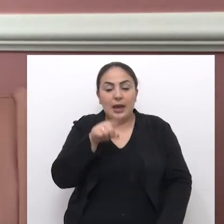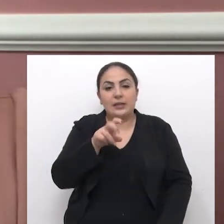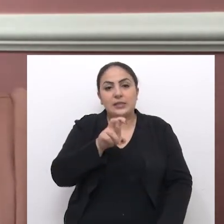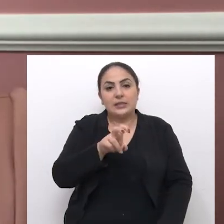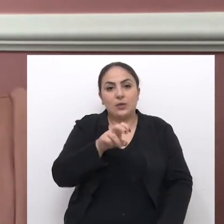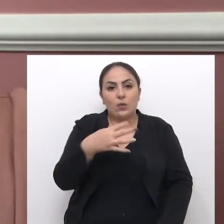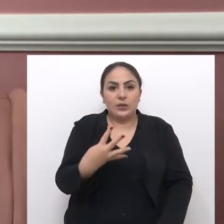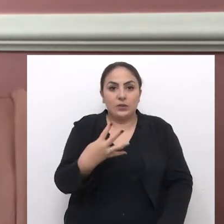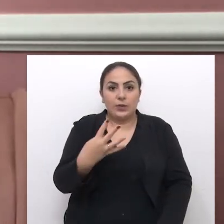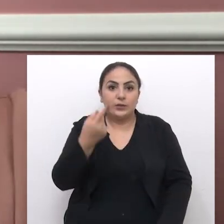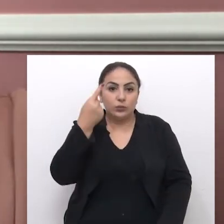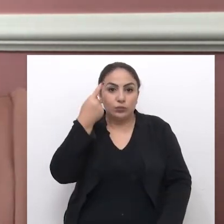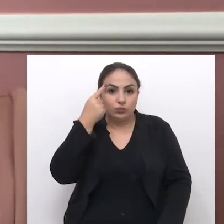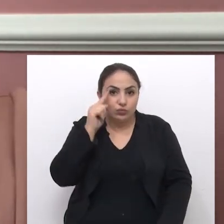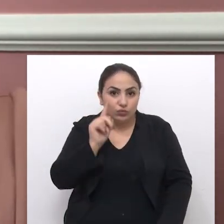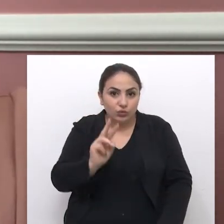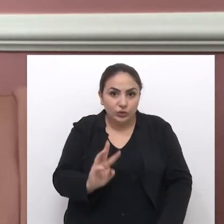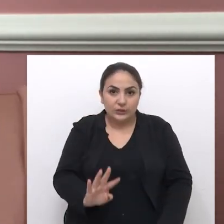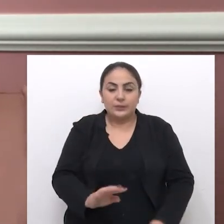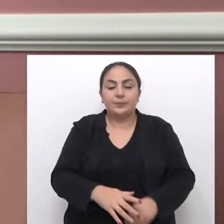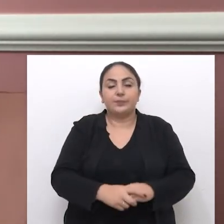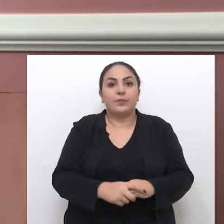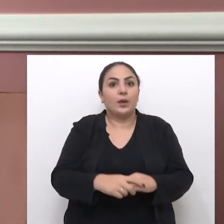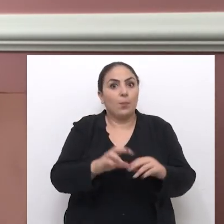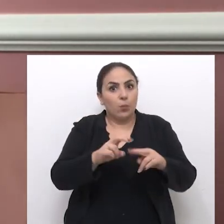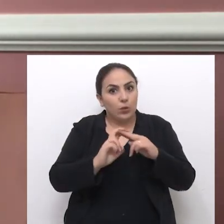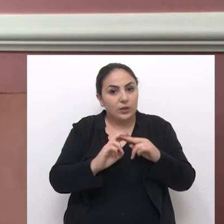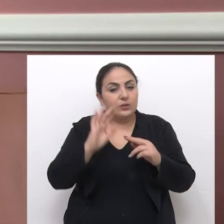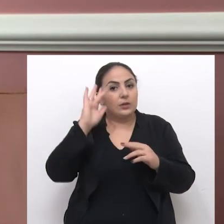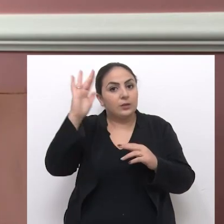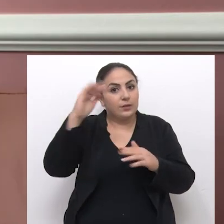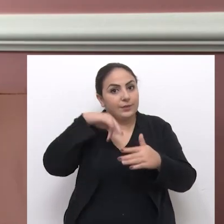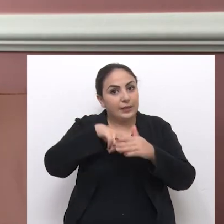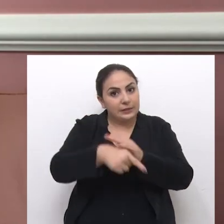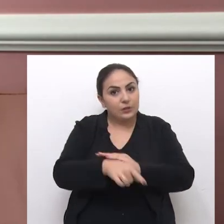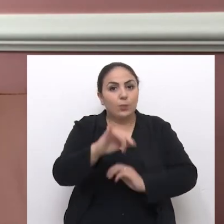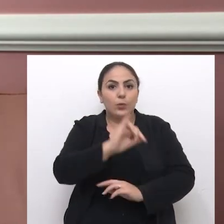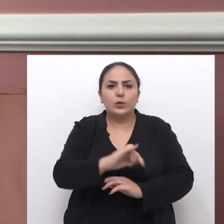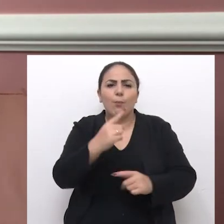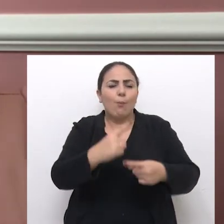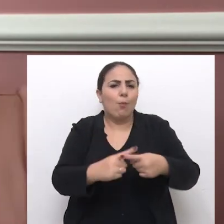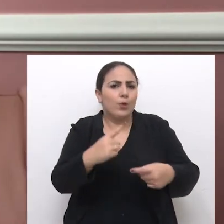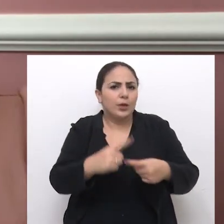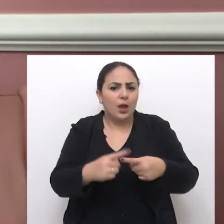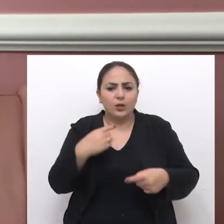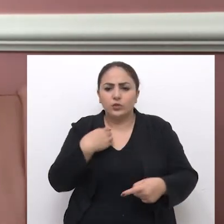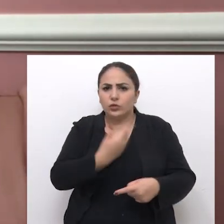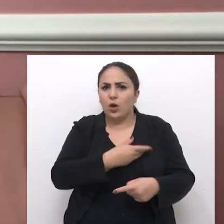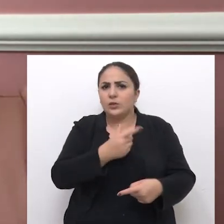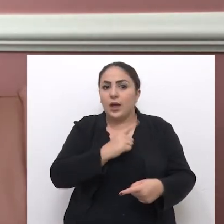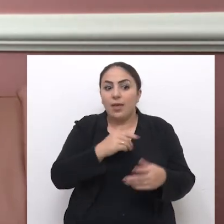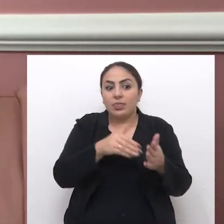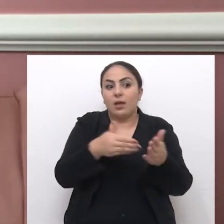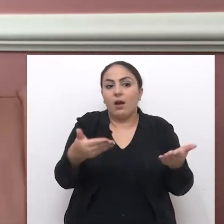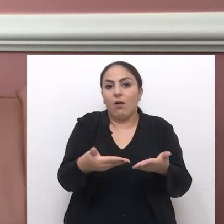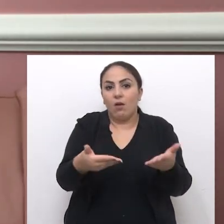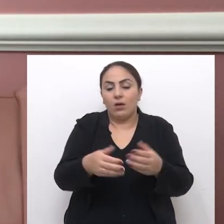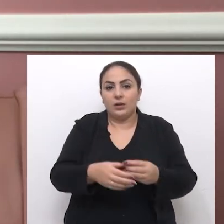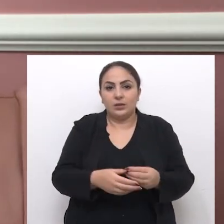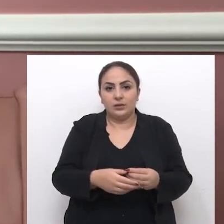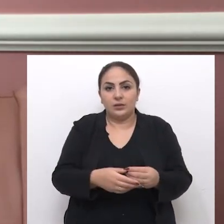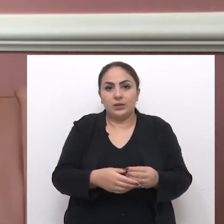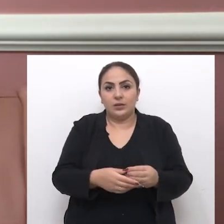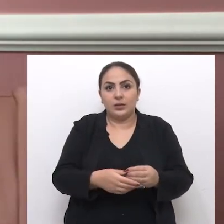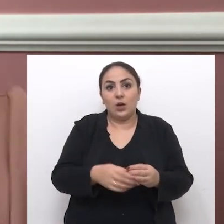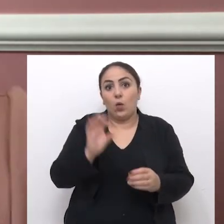exclusivo, né, é de 54 dias. Então, vale uma reflexão, né, que o porquê que nós chegamos até aqui,